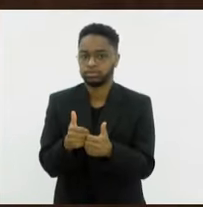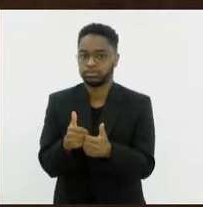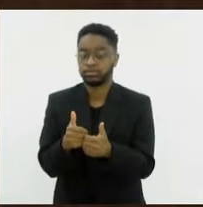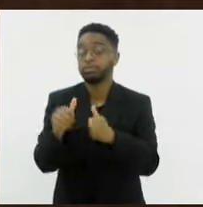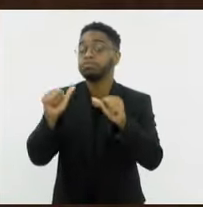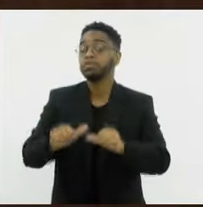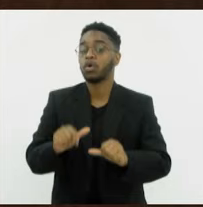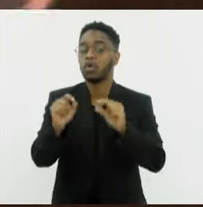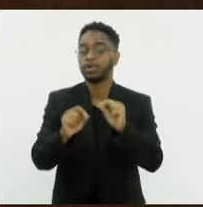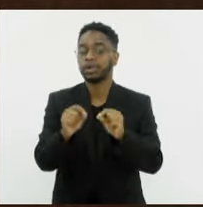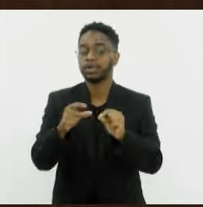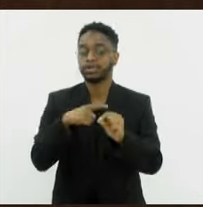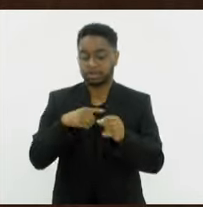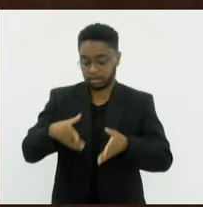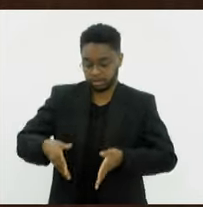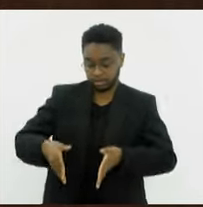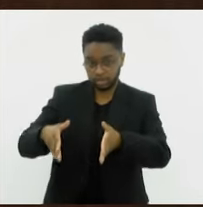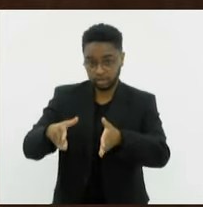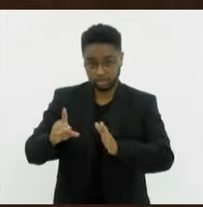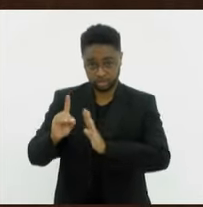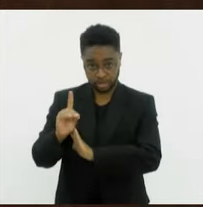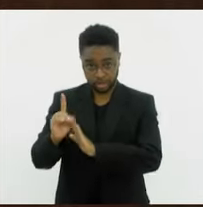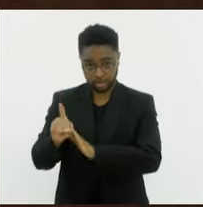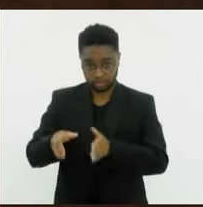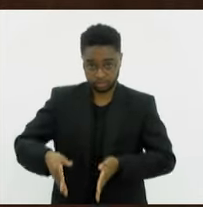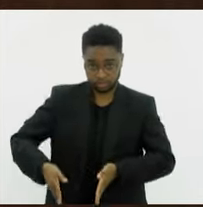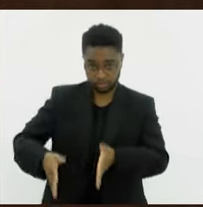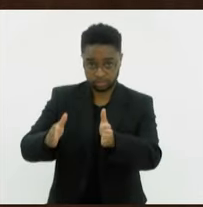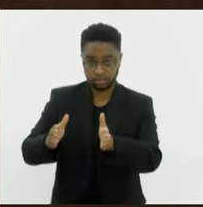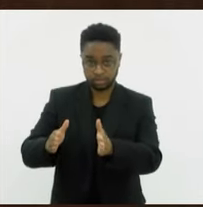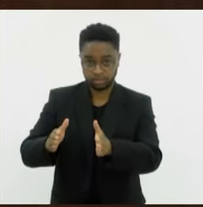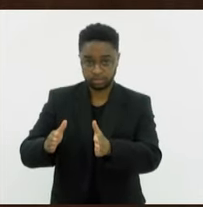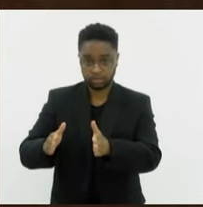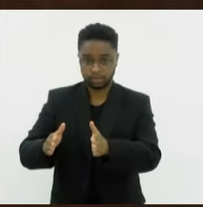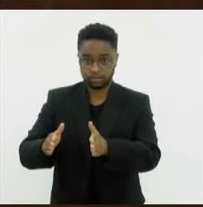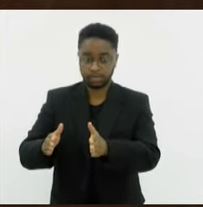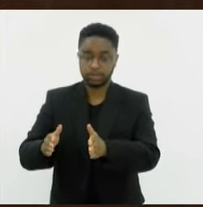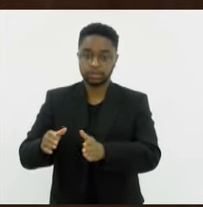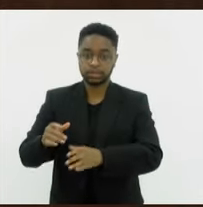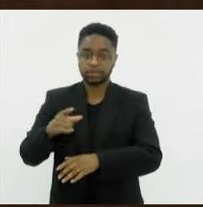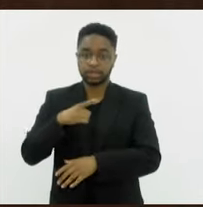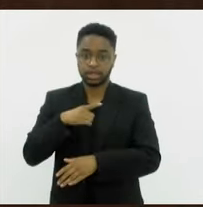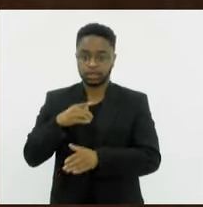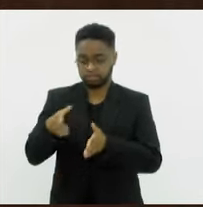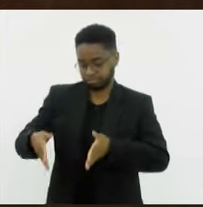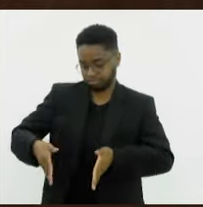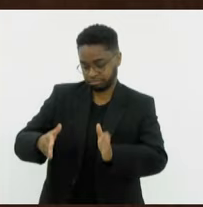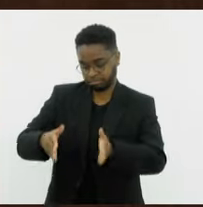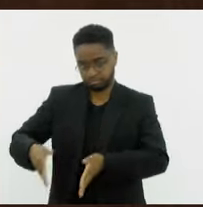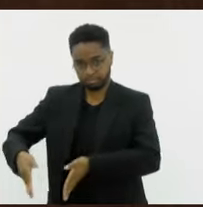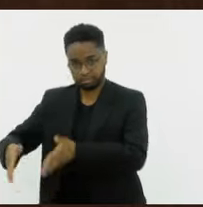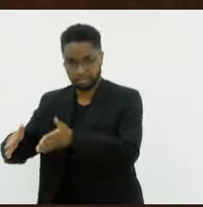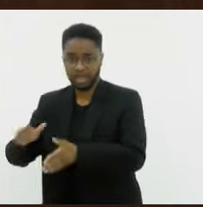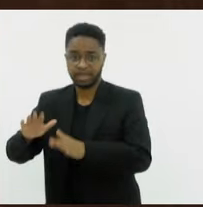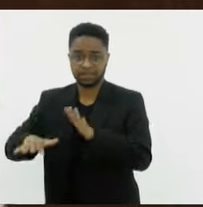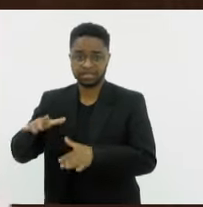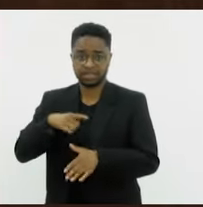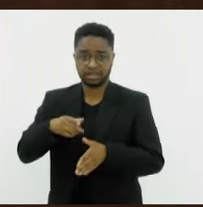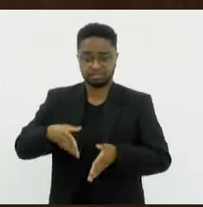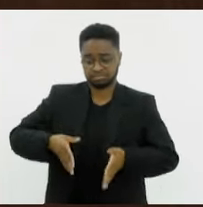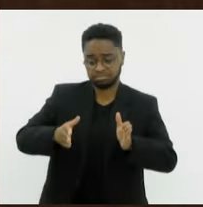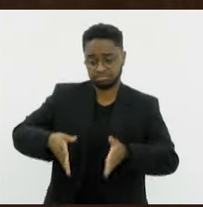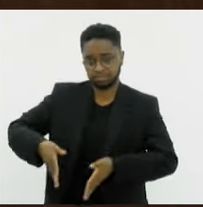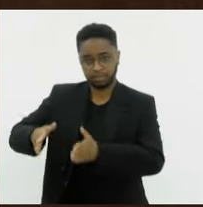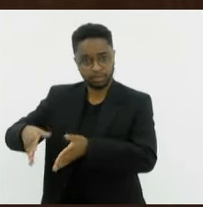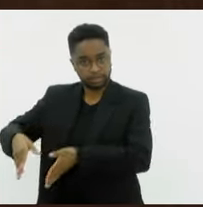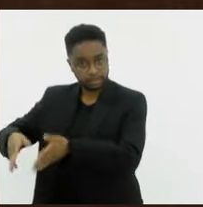pista do canto direito da Avenida Brasil, que em horas tem duas pistas, horas tem três, que você também tem